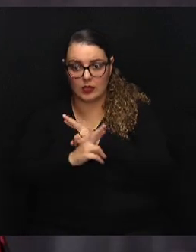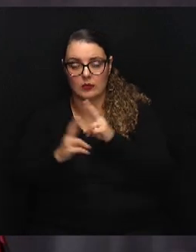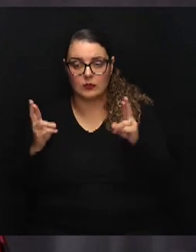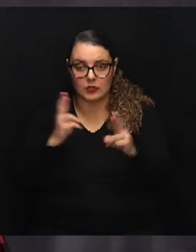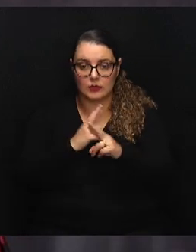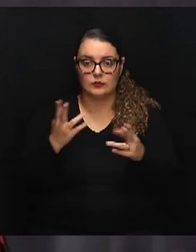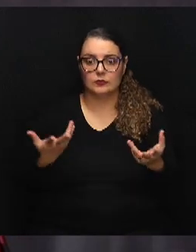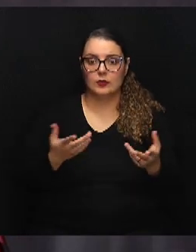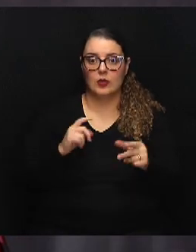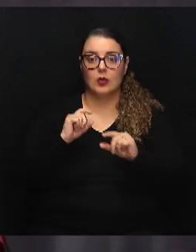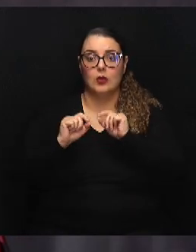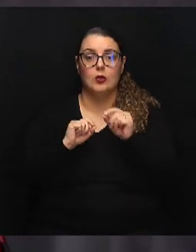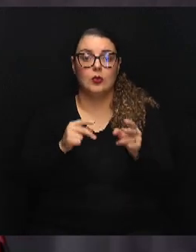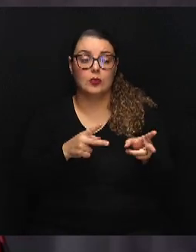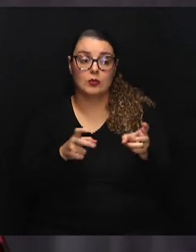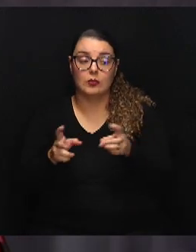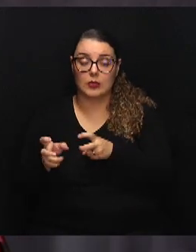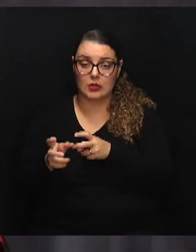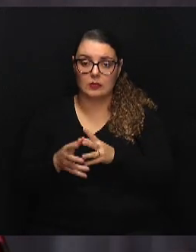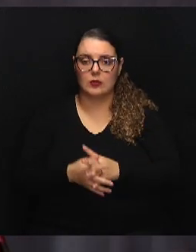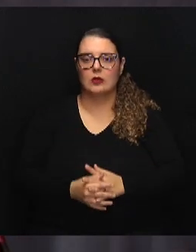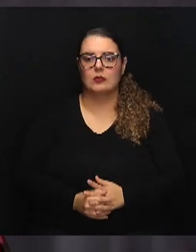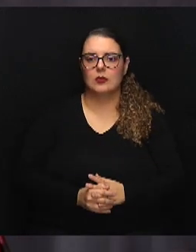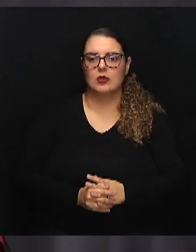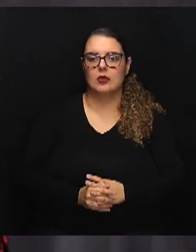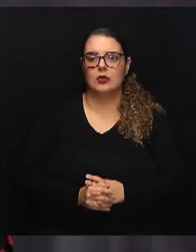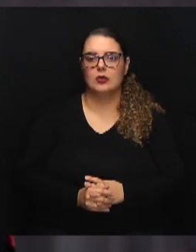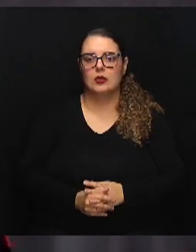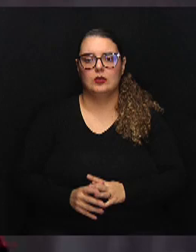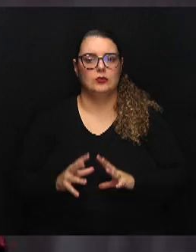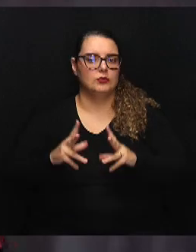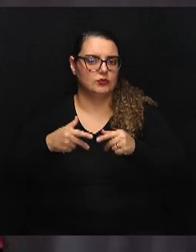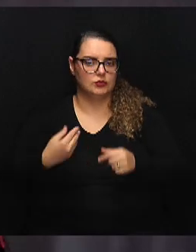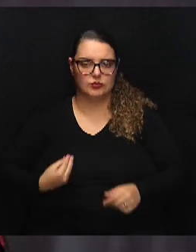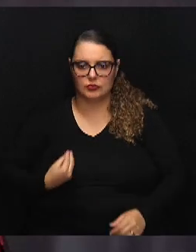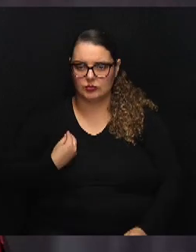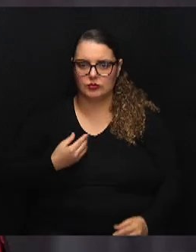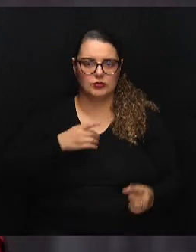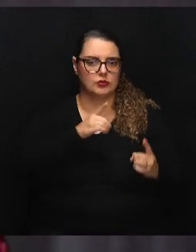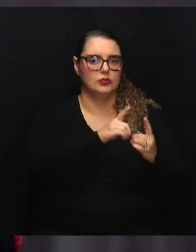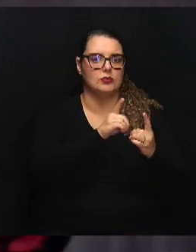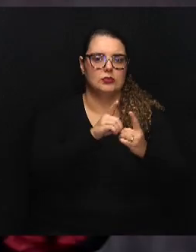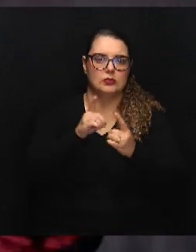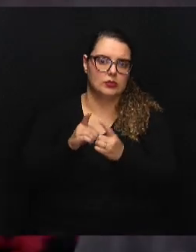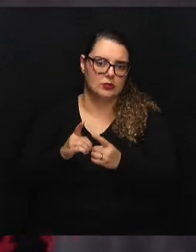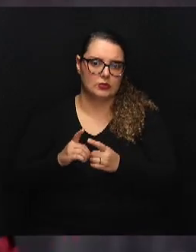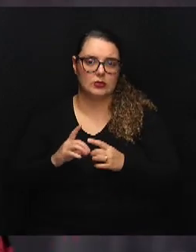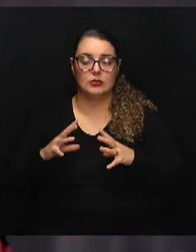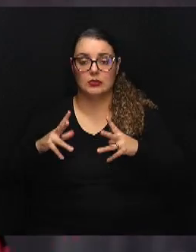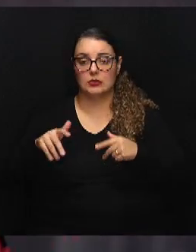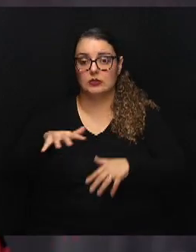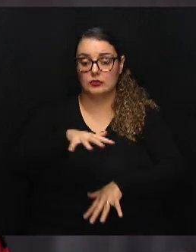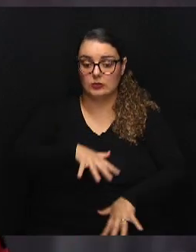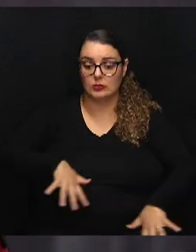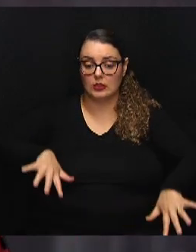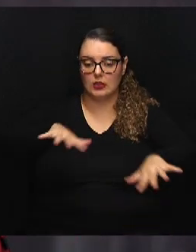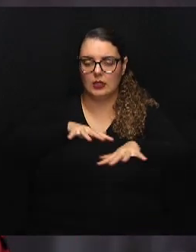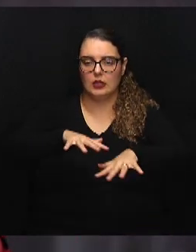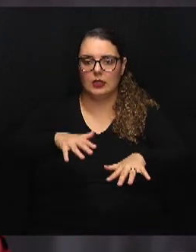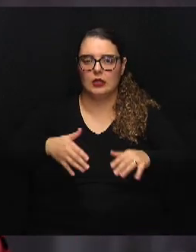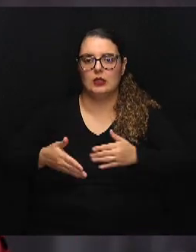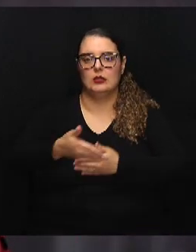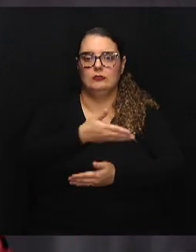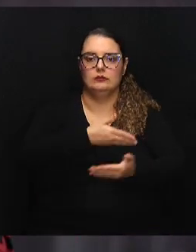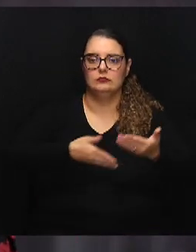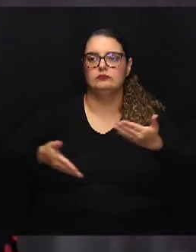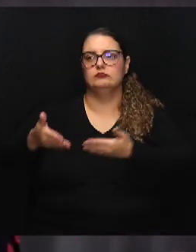O que eu percebo dentro do que eu vivo, dentro dos atendimentos e dentro do universo que a gente transita, né?